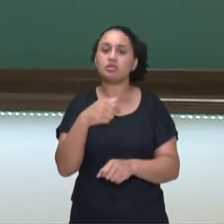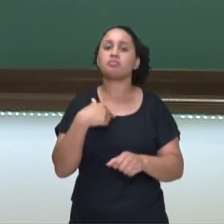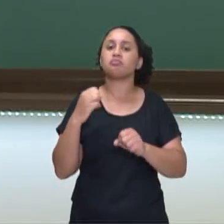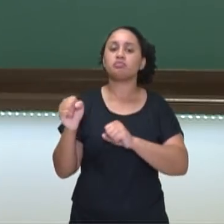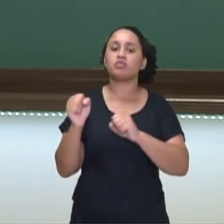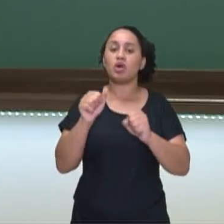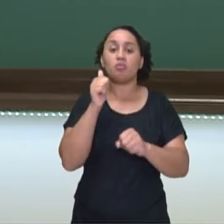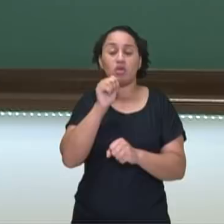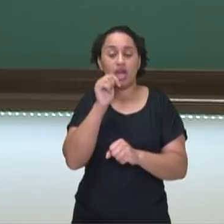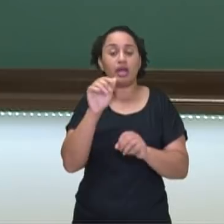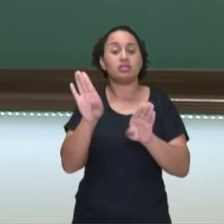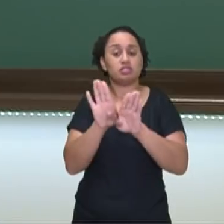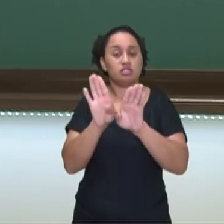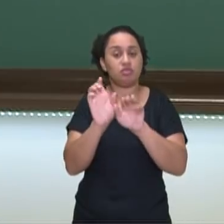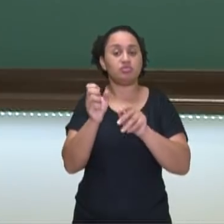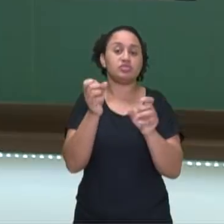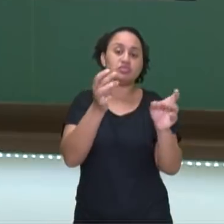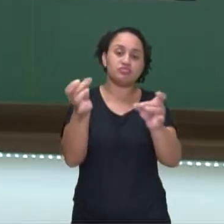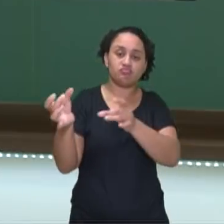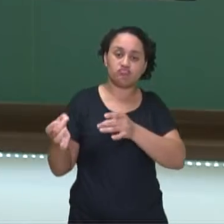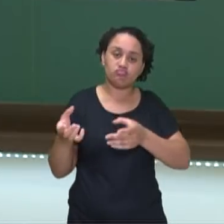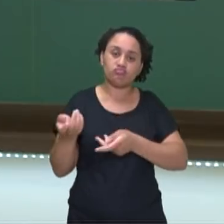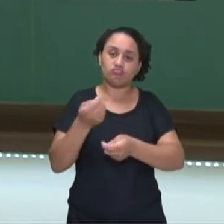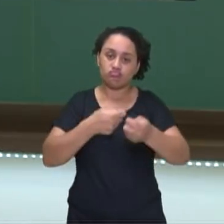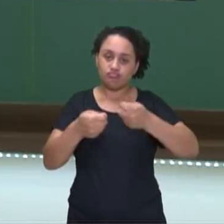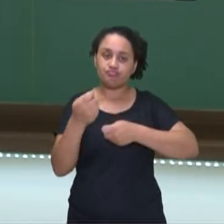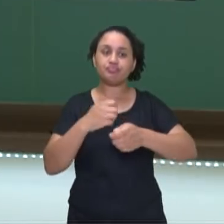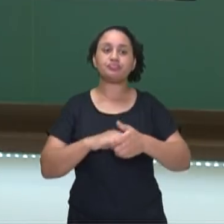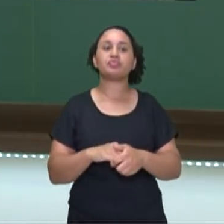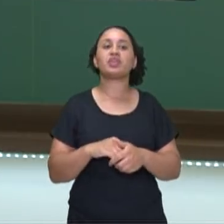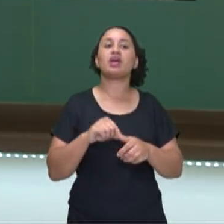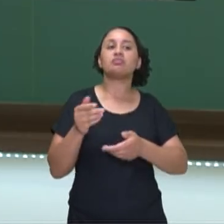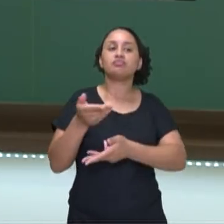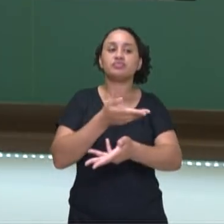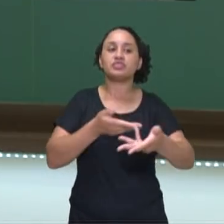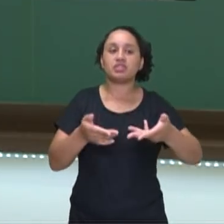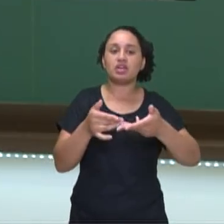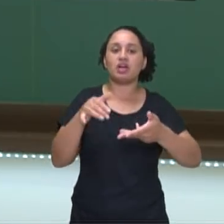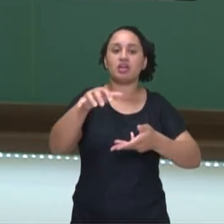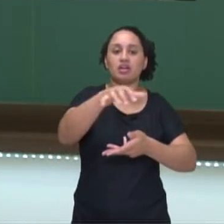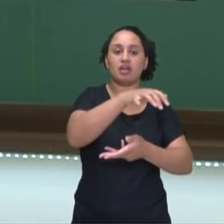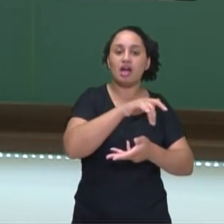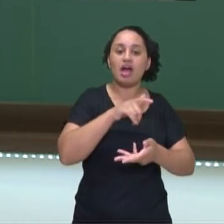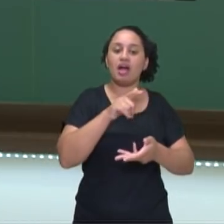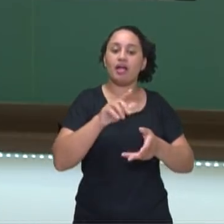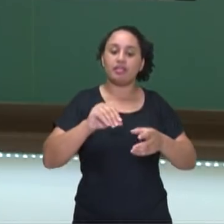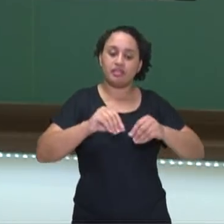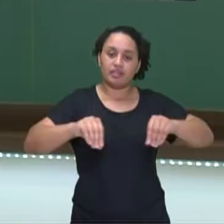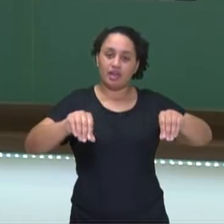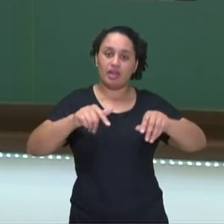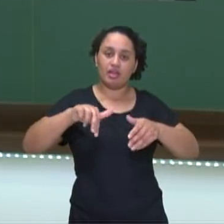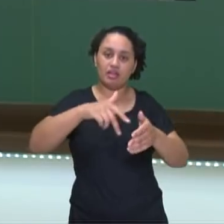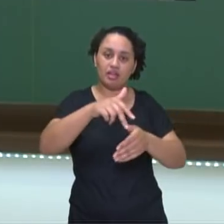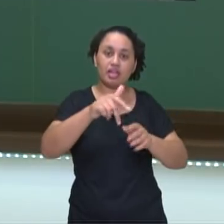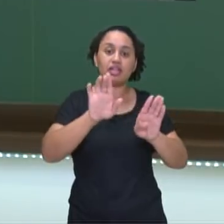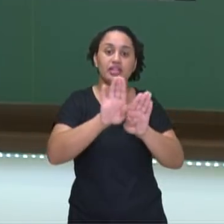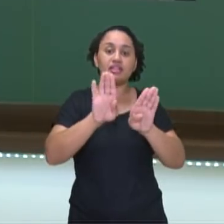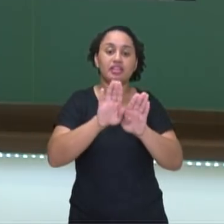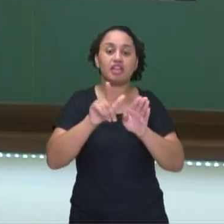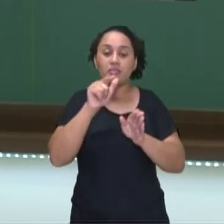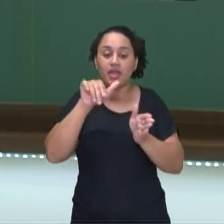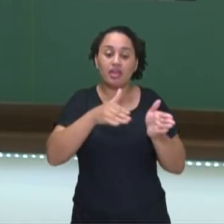também comerciantes entre os iorubás. Eles circulavam pela terra e por rios da região em